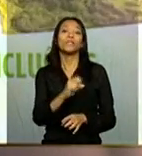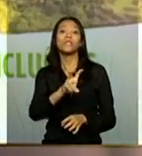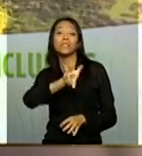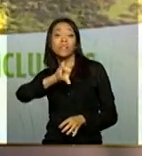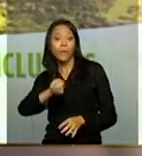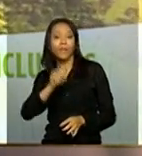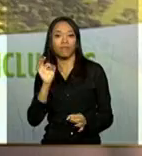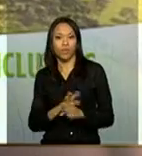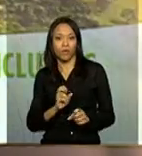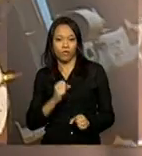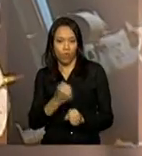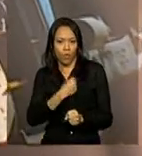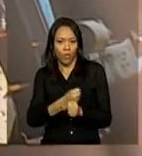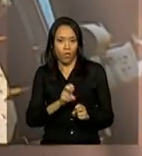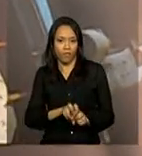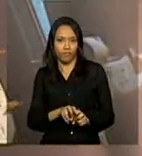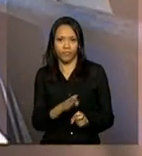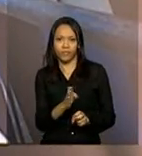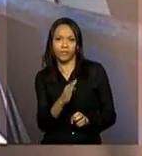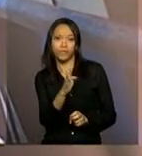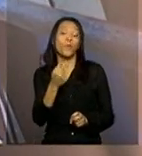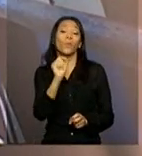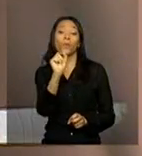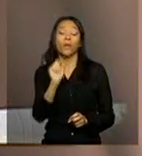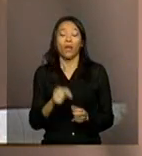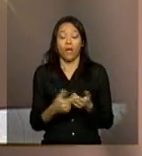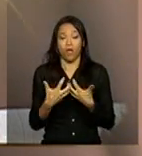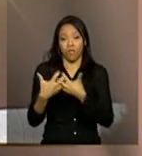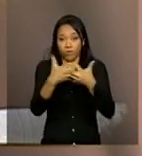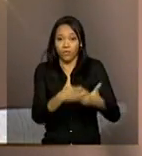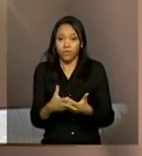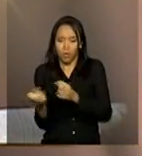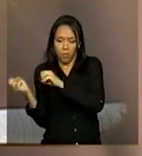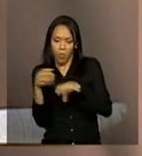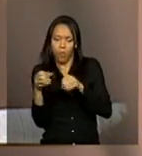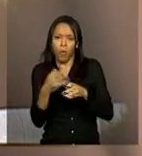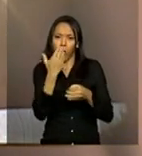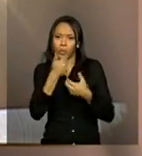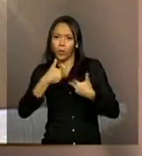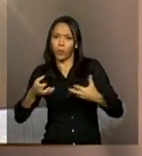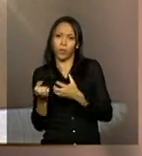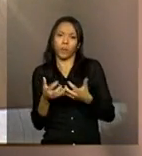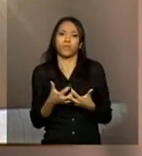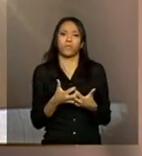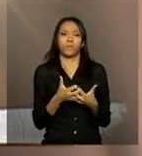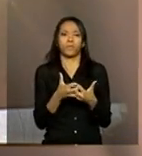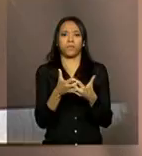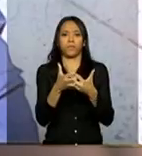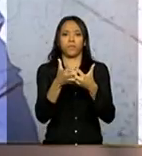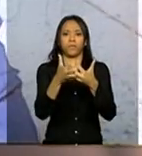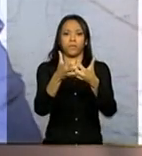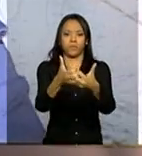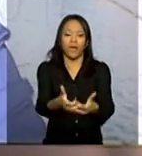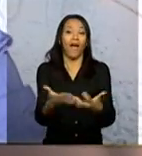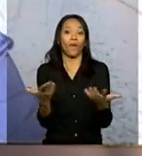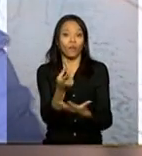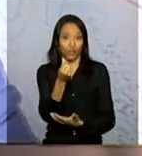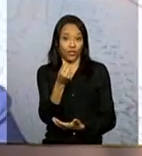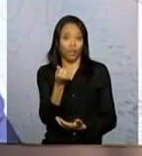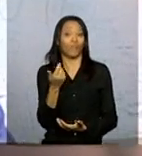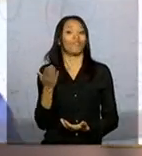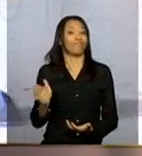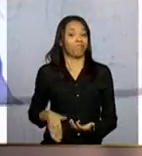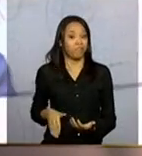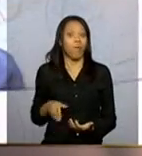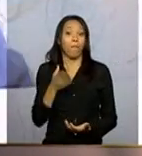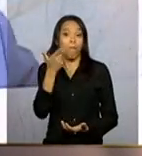da ferrovia, o que facilita o escoamento da produção nas regiões Norte e Centro-Oeste. O produtor vai ter mais dinheiro no bolso, a nação